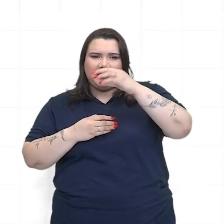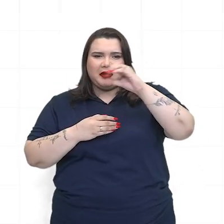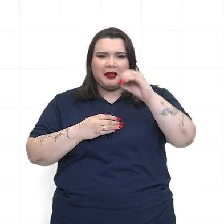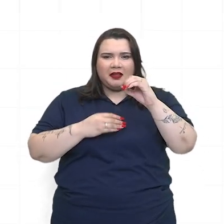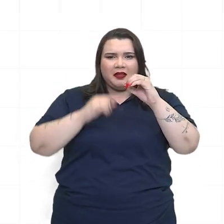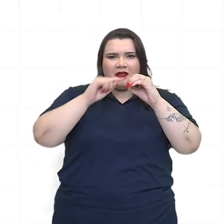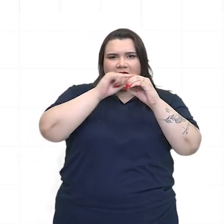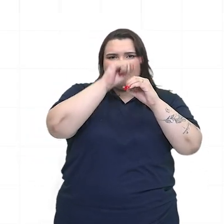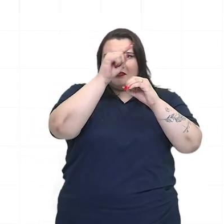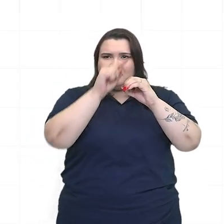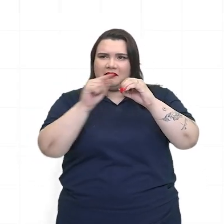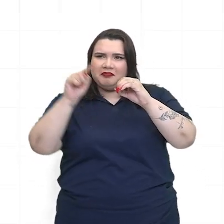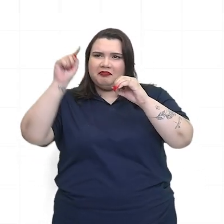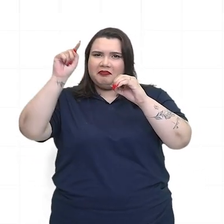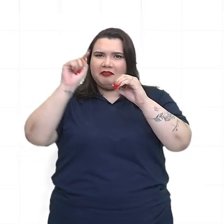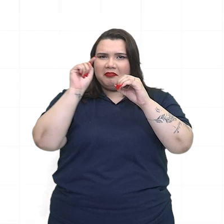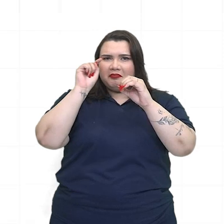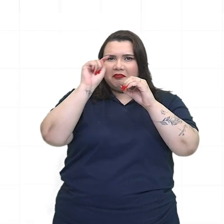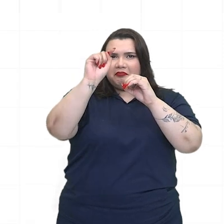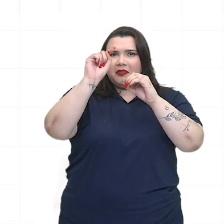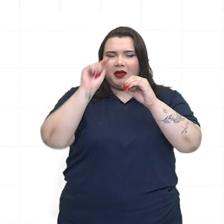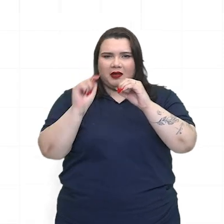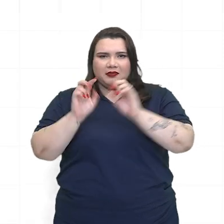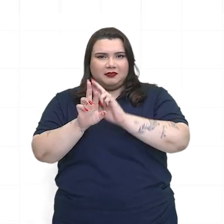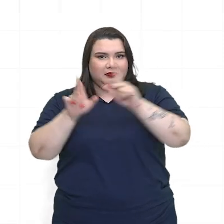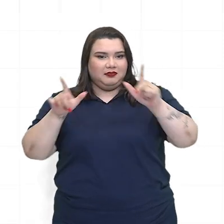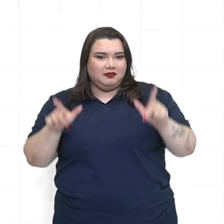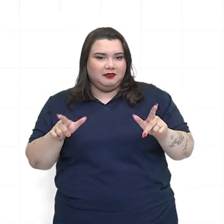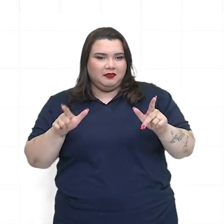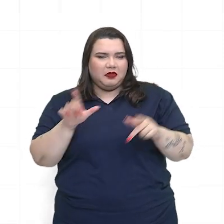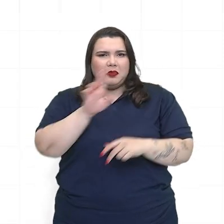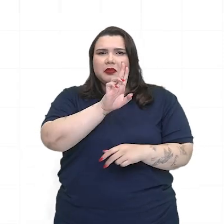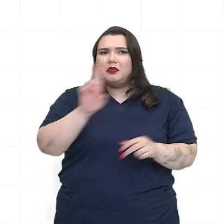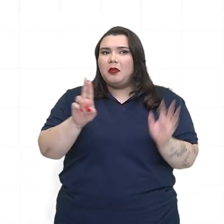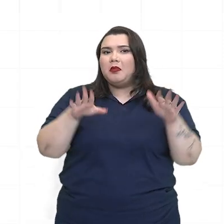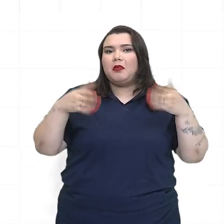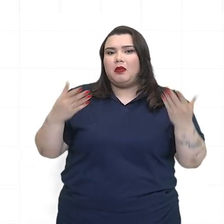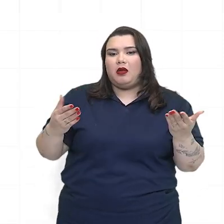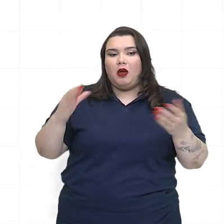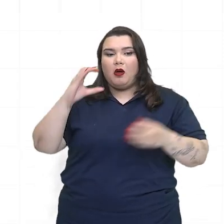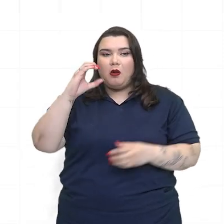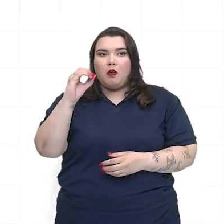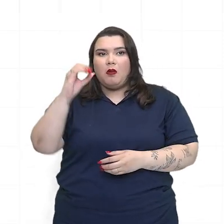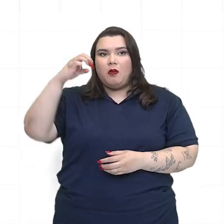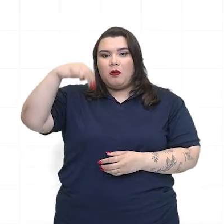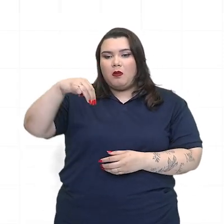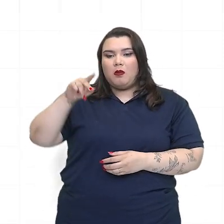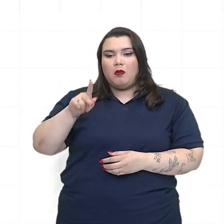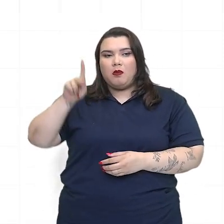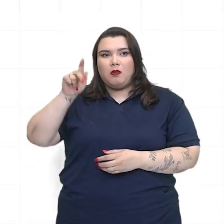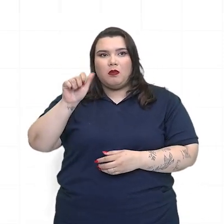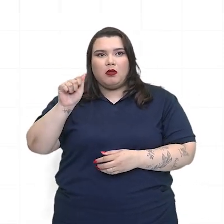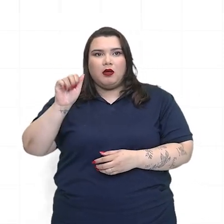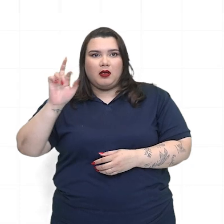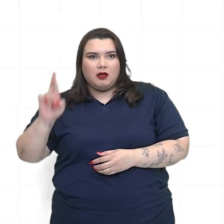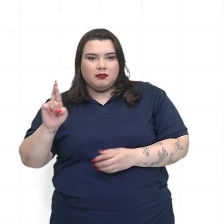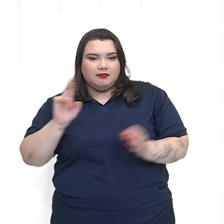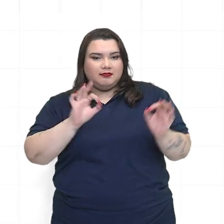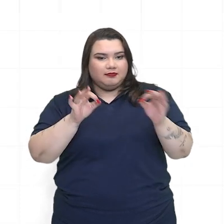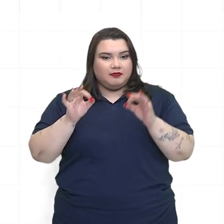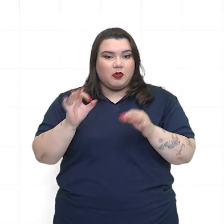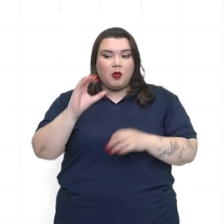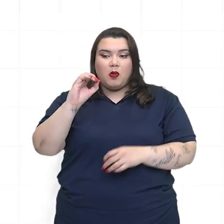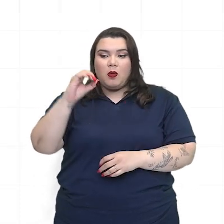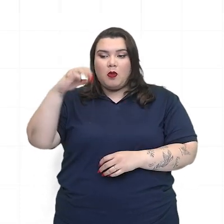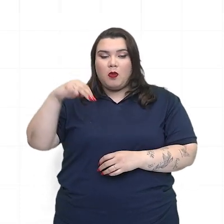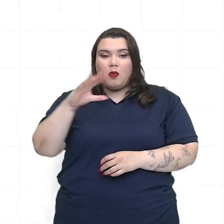30 com um acento, um enfeite em cima. Qual é o nome desse símbolo? Omkar, ou Om,